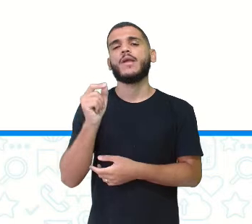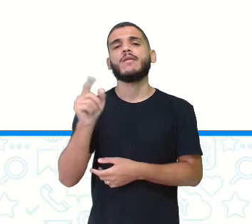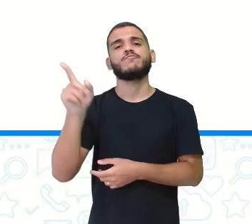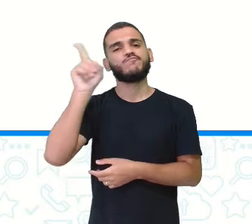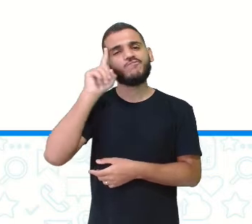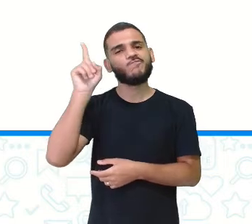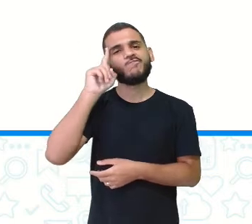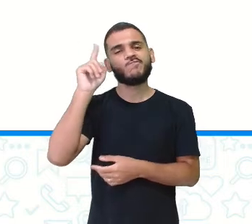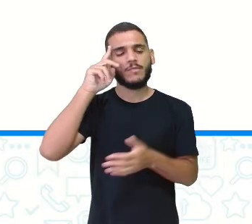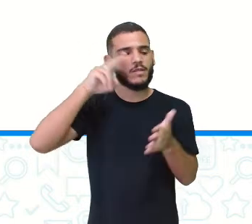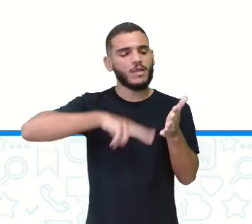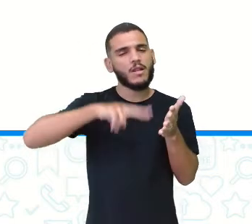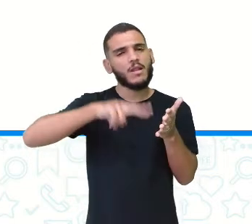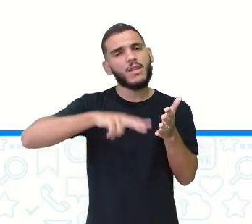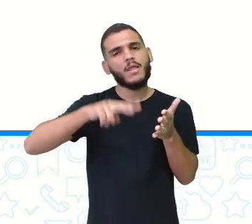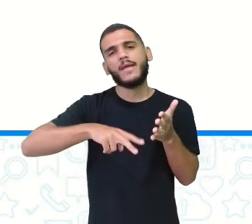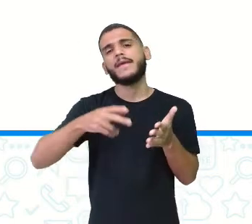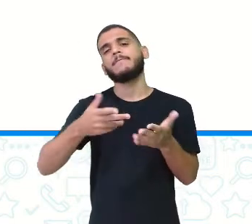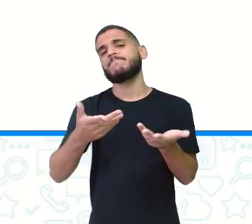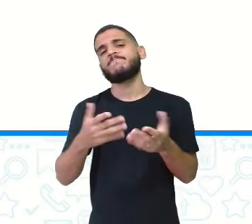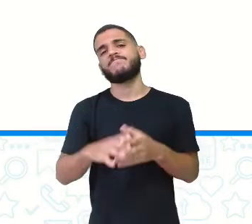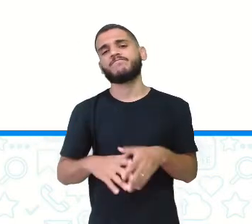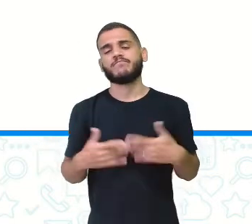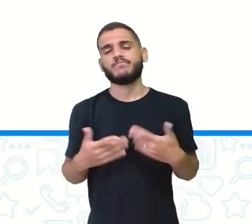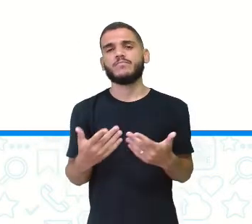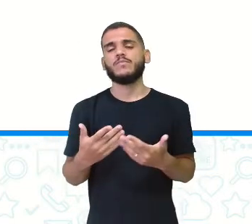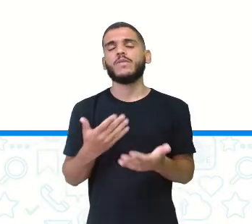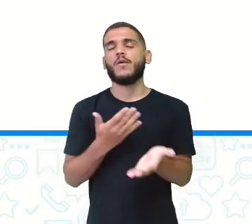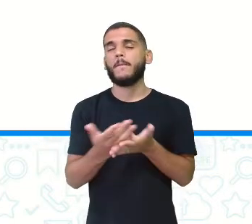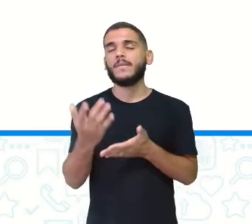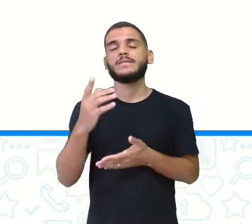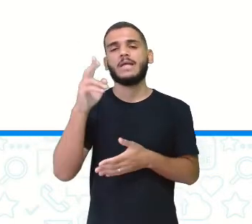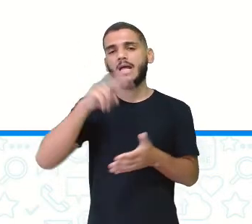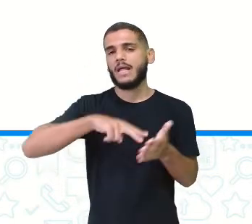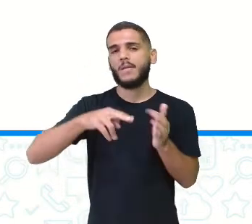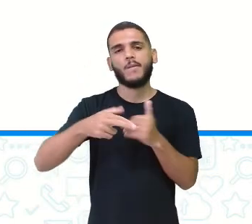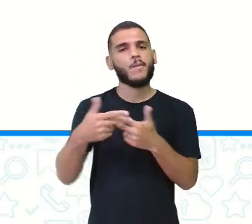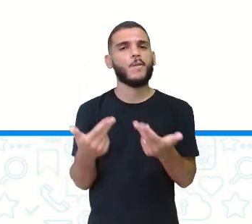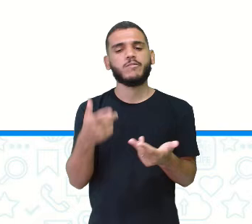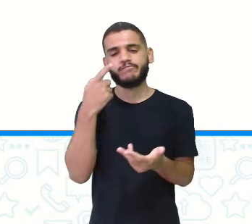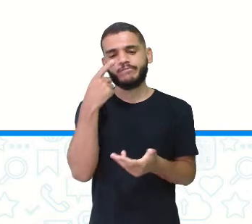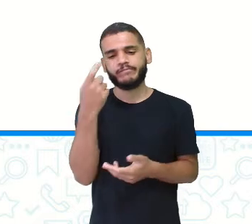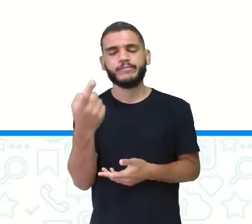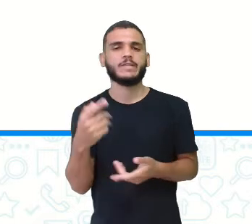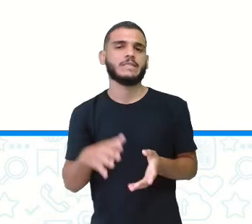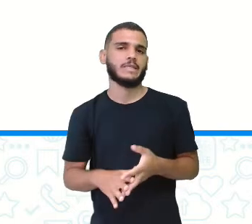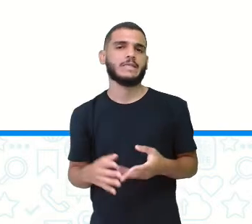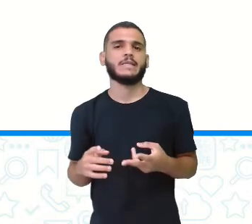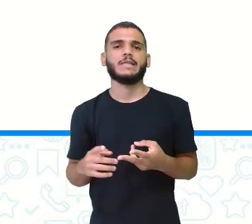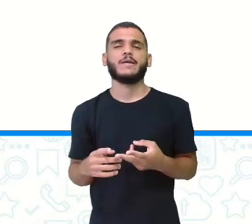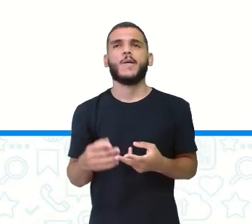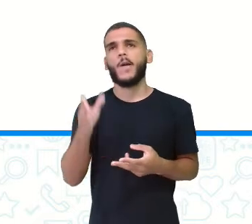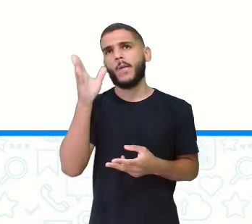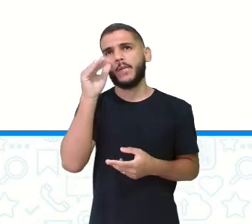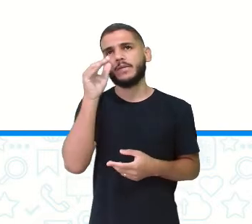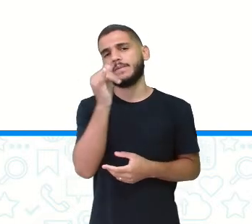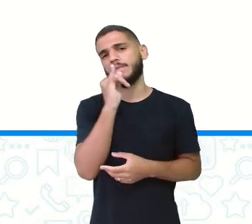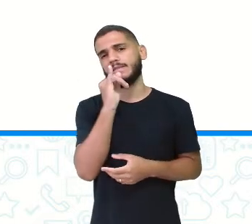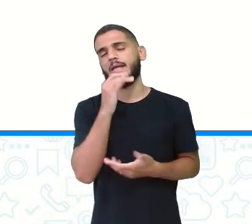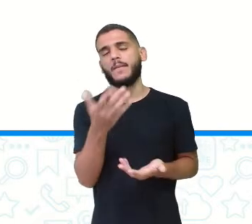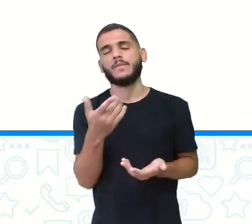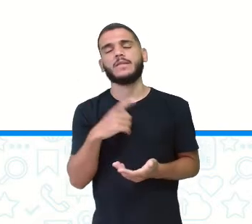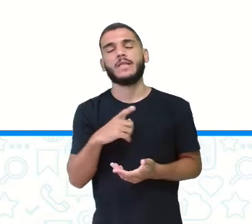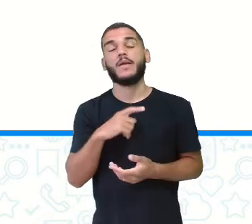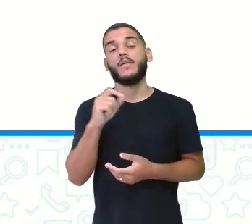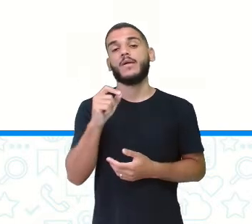hábito da leitura, comece a ler coisas que te interessem. Olha só, verbetes de curiosidade, por exemplo, isso